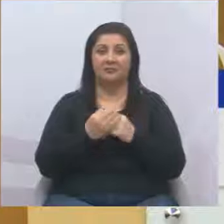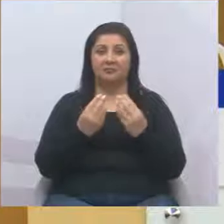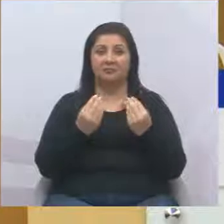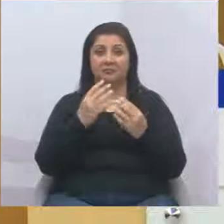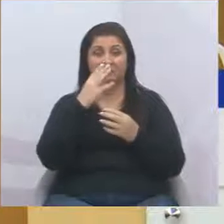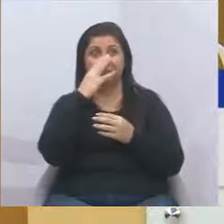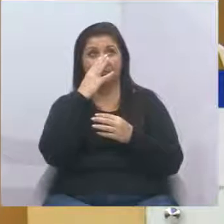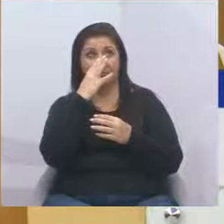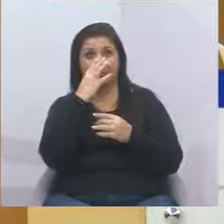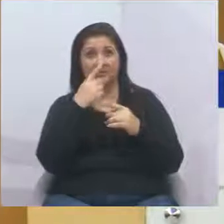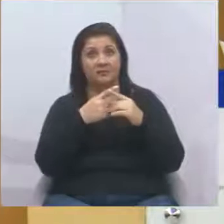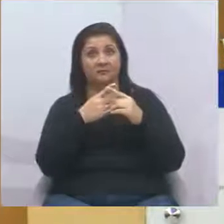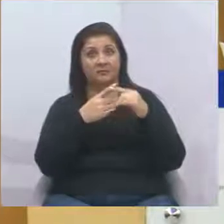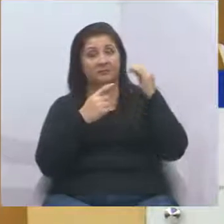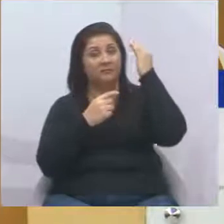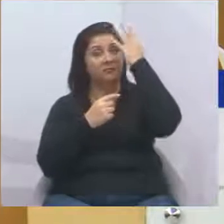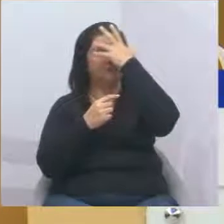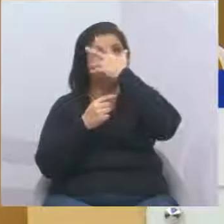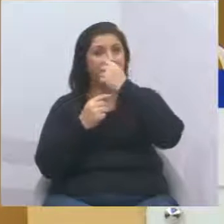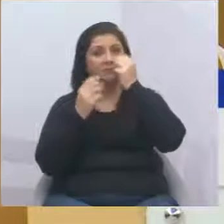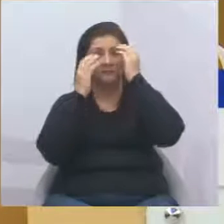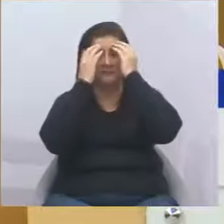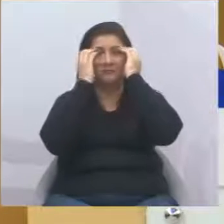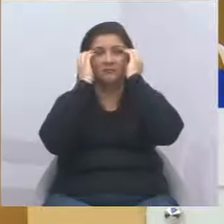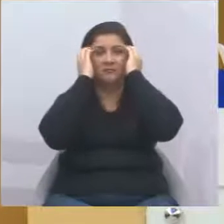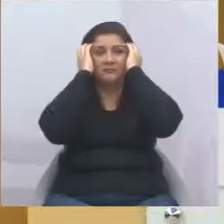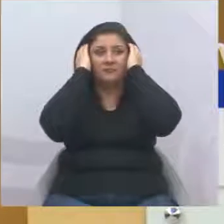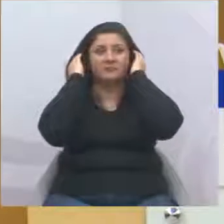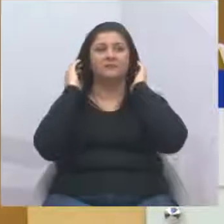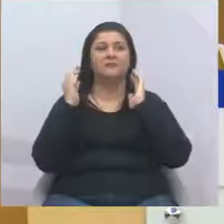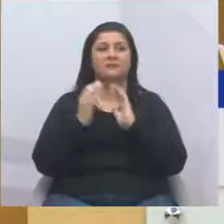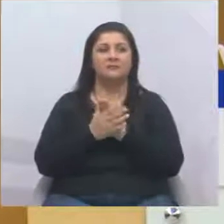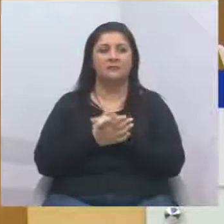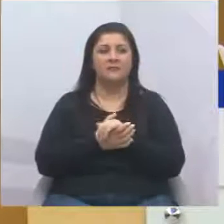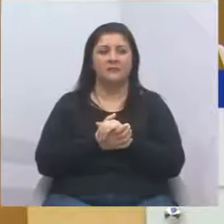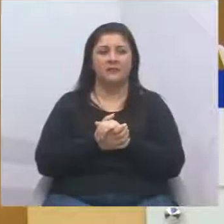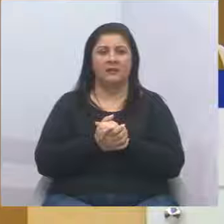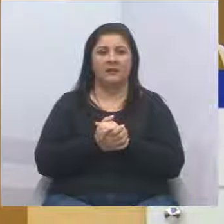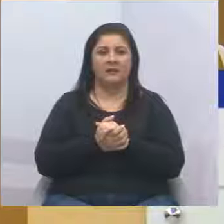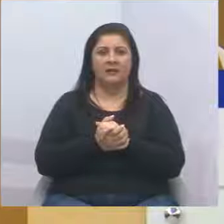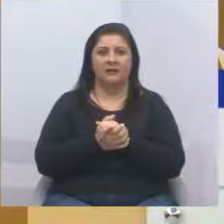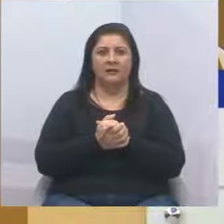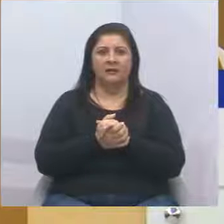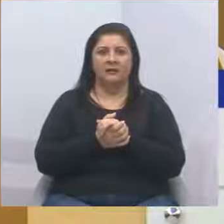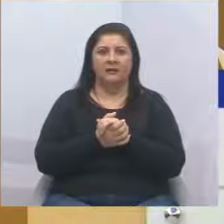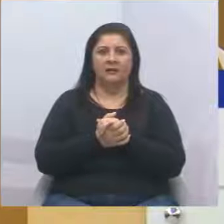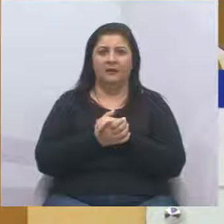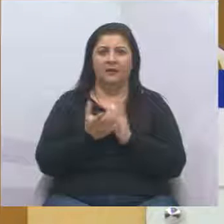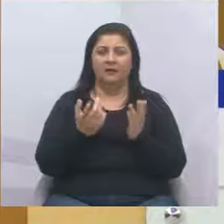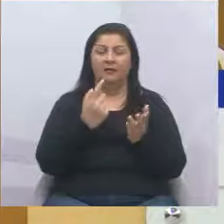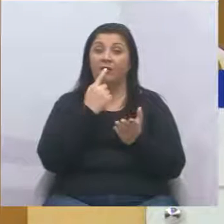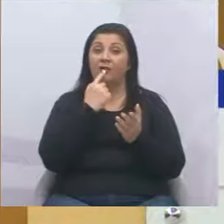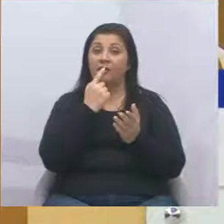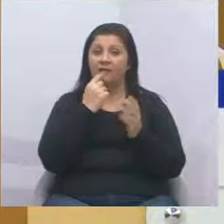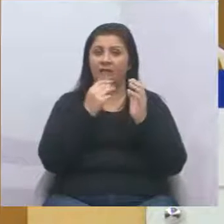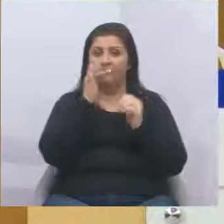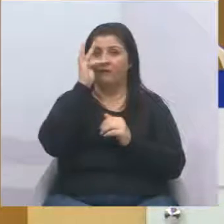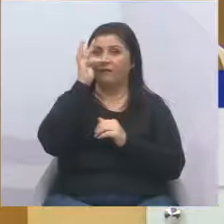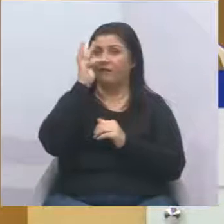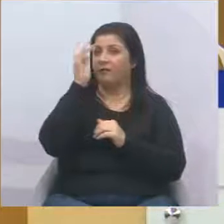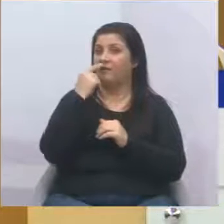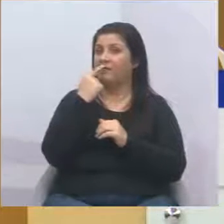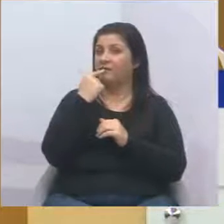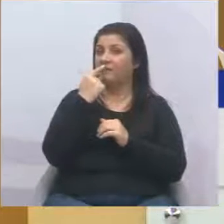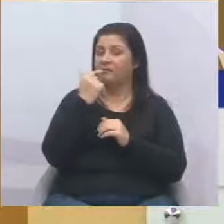pela sua vistosa flores campanulata, de cor vermelha alaranjada, rubra ou